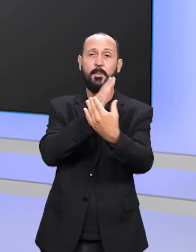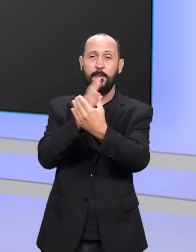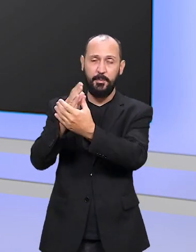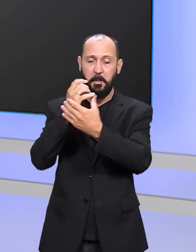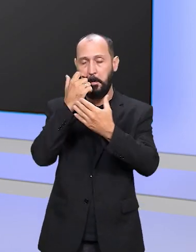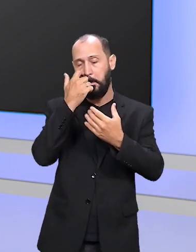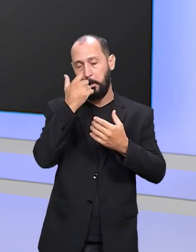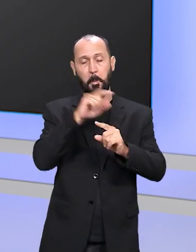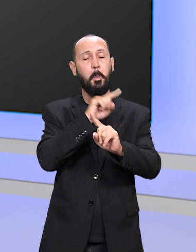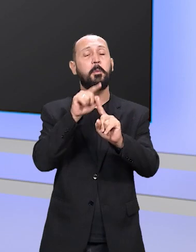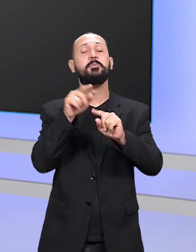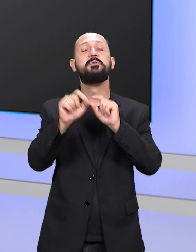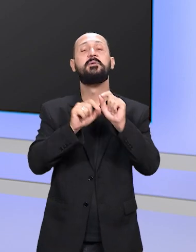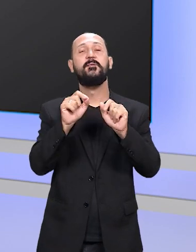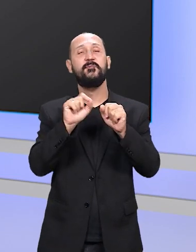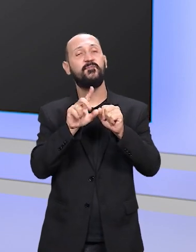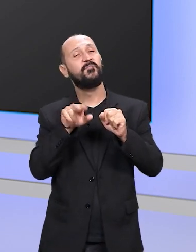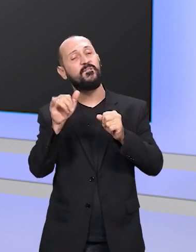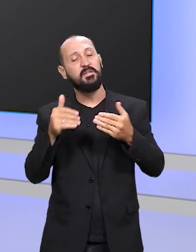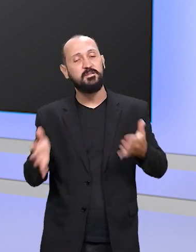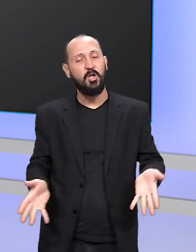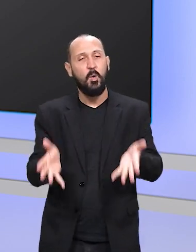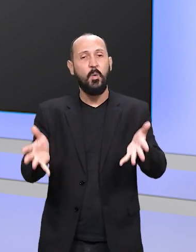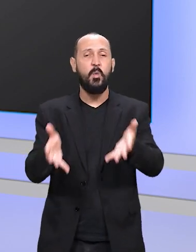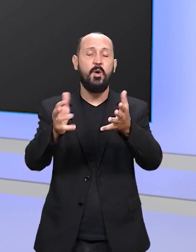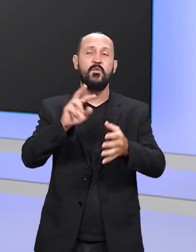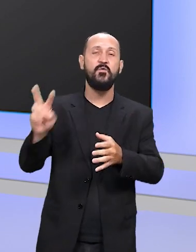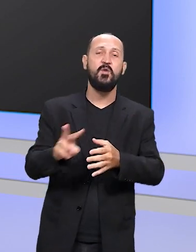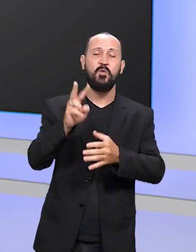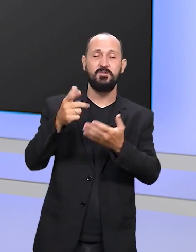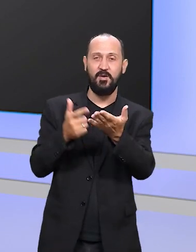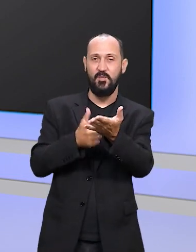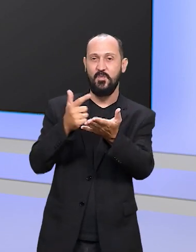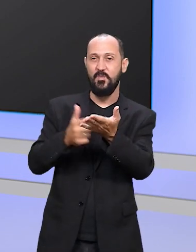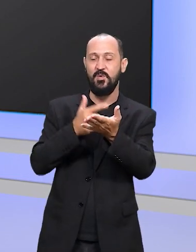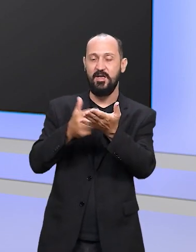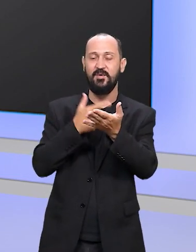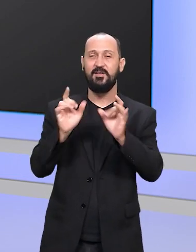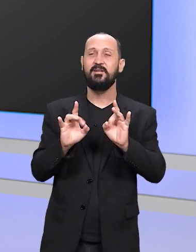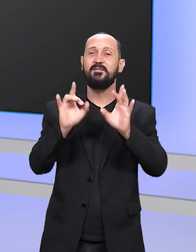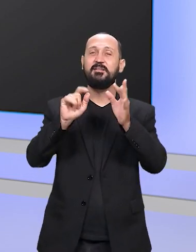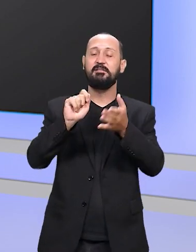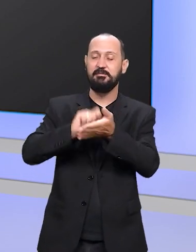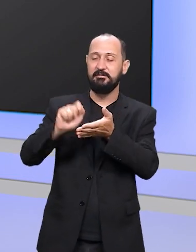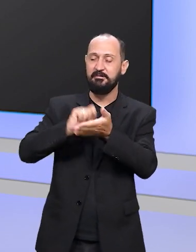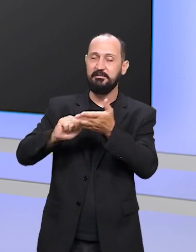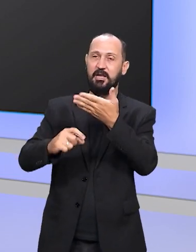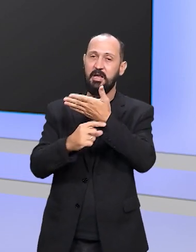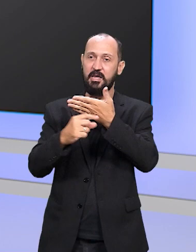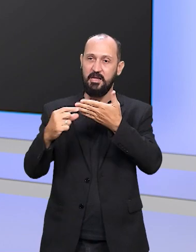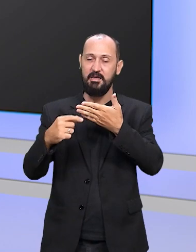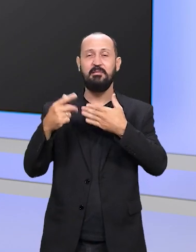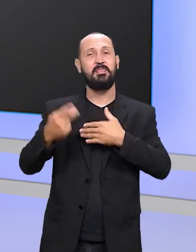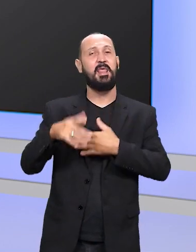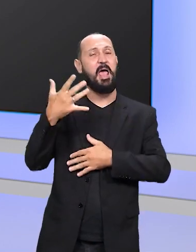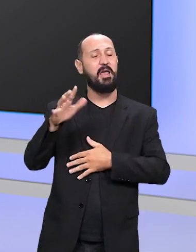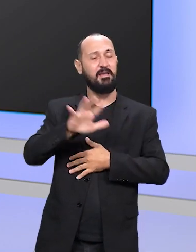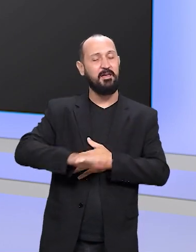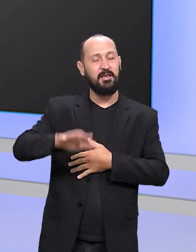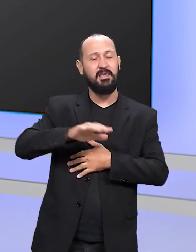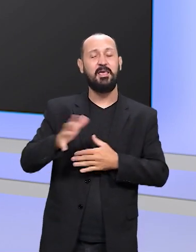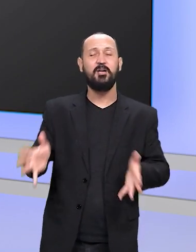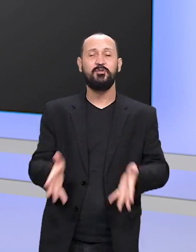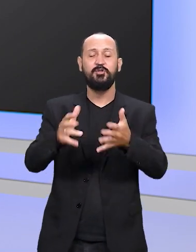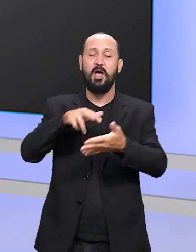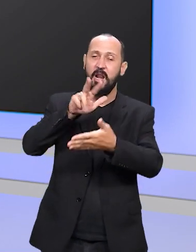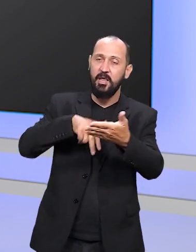Livro, Leitura e Biblioteca. Os objetivos serão promover e valorizar o livro, em especial os autores